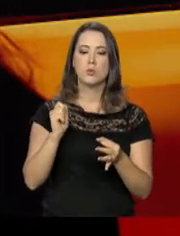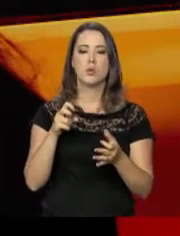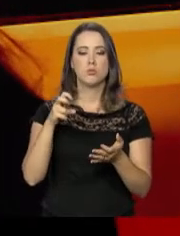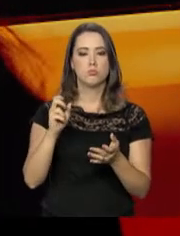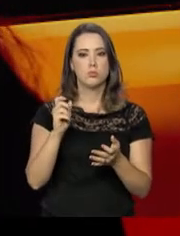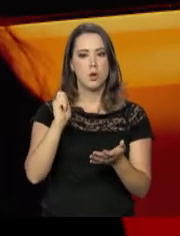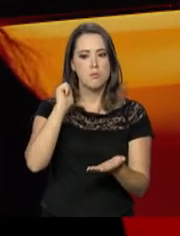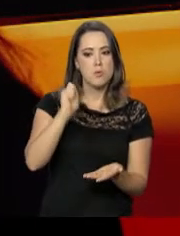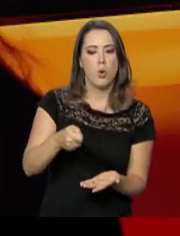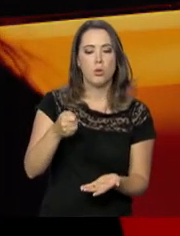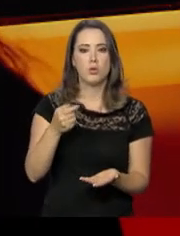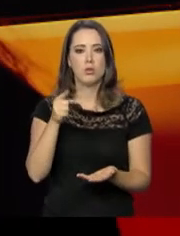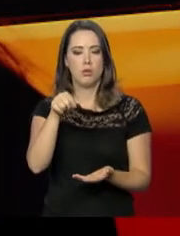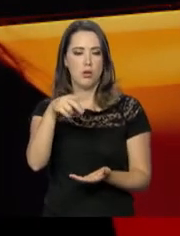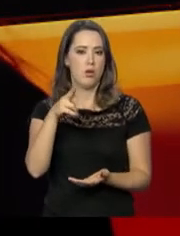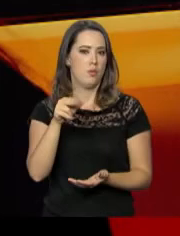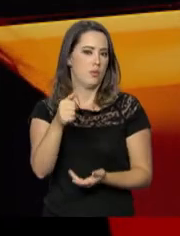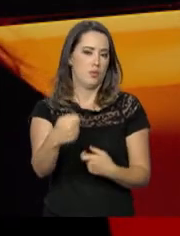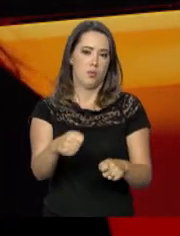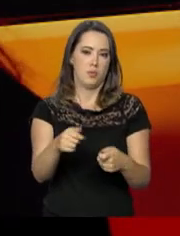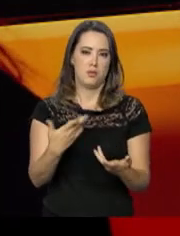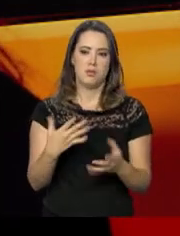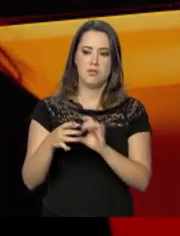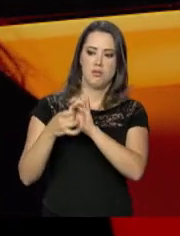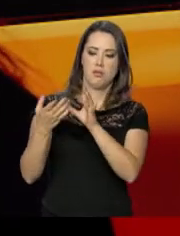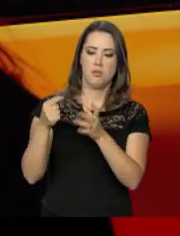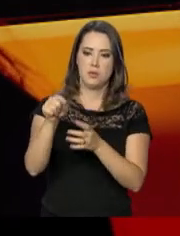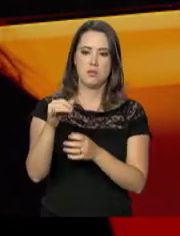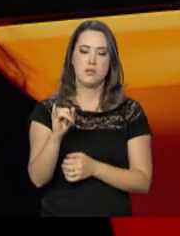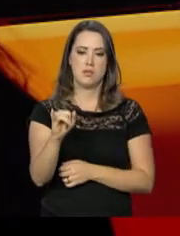estados disso mas tem que parar